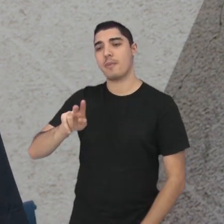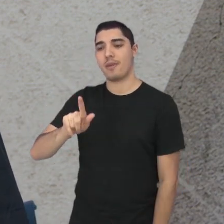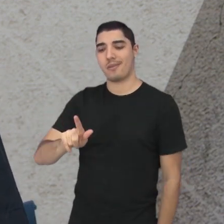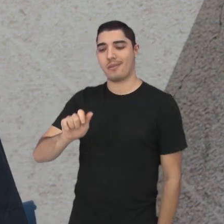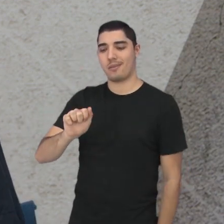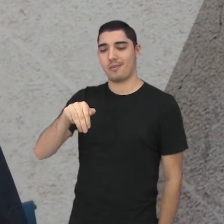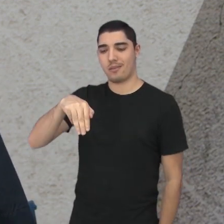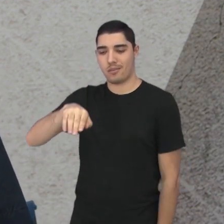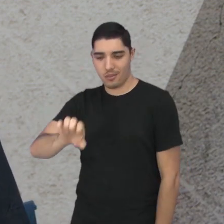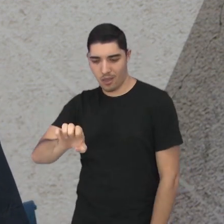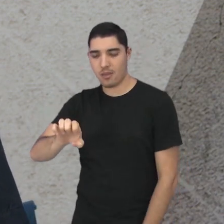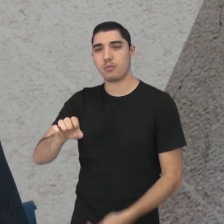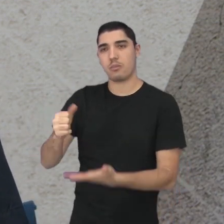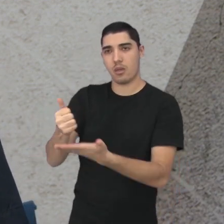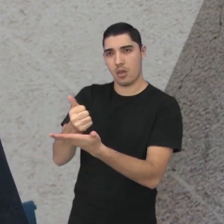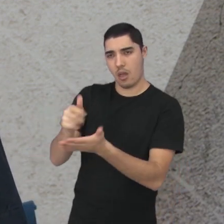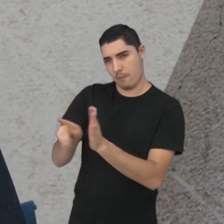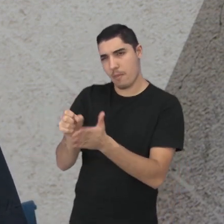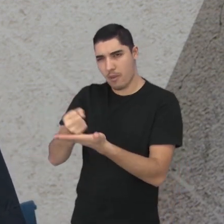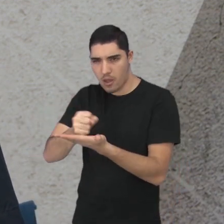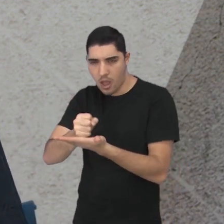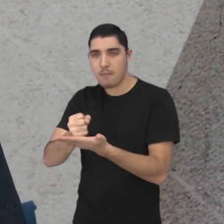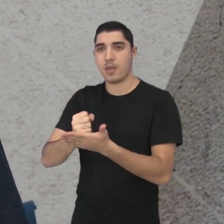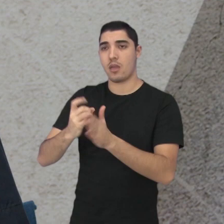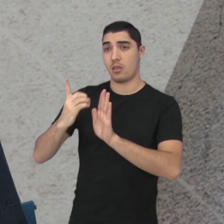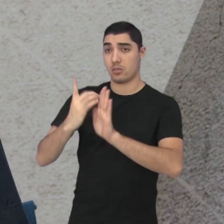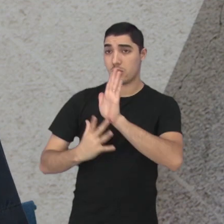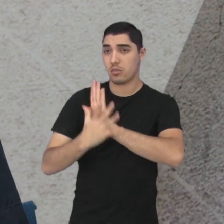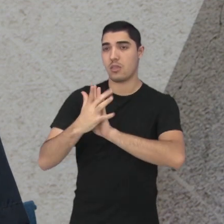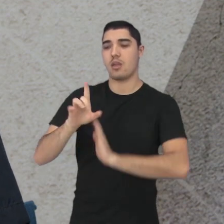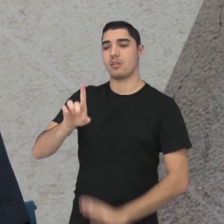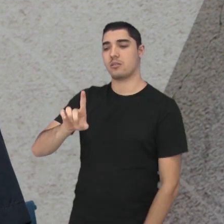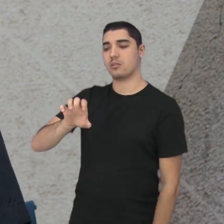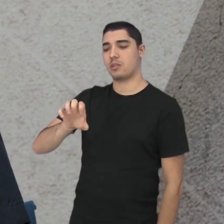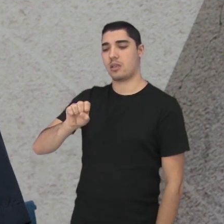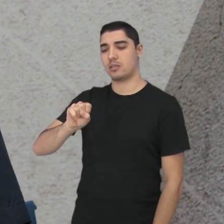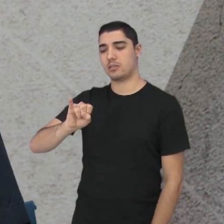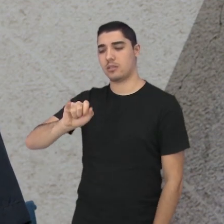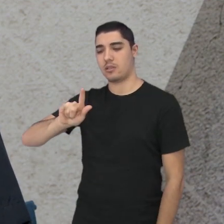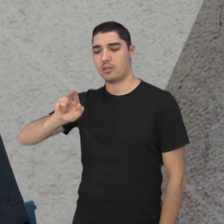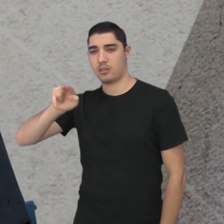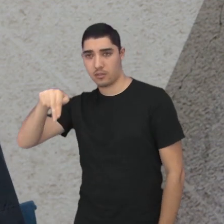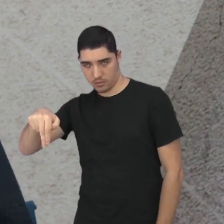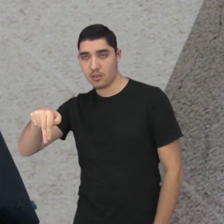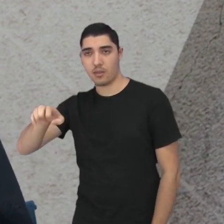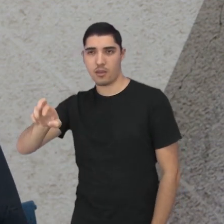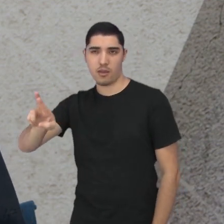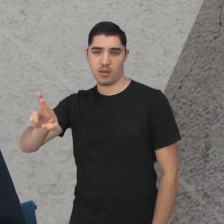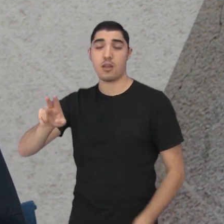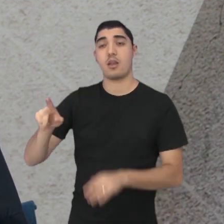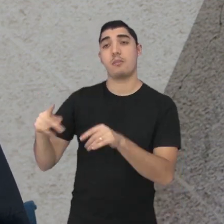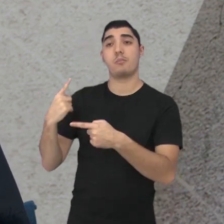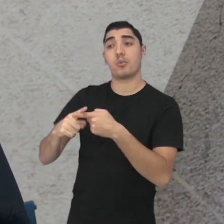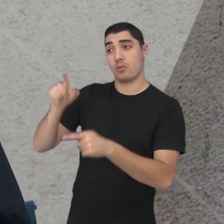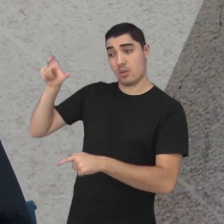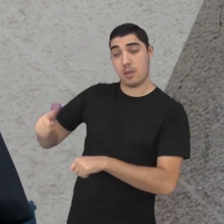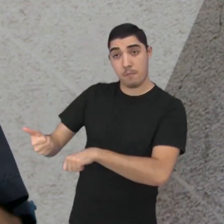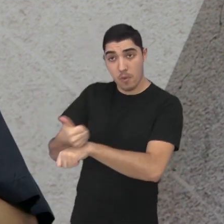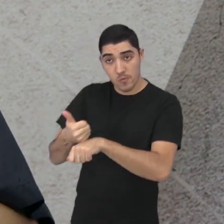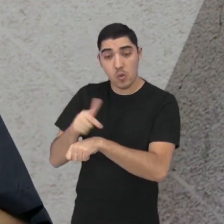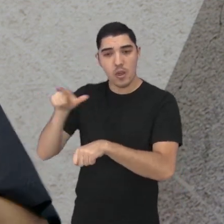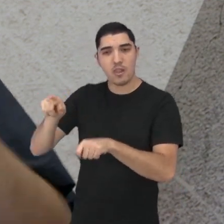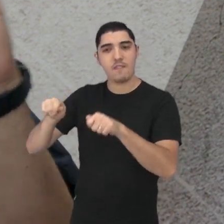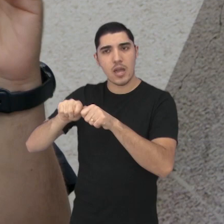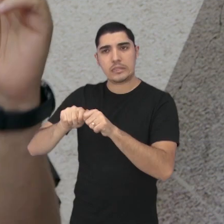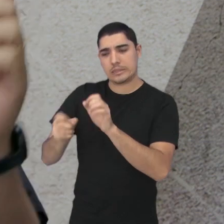designer na realidade, né? É o termo mais conhecido como game designer. O game designer ele é o profissional que praticamente ele vai